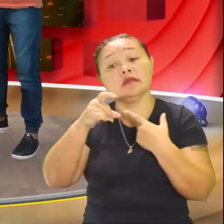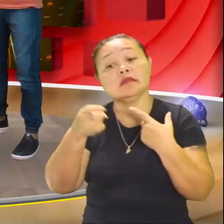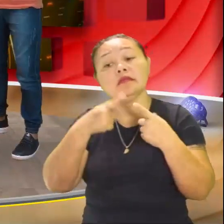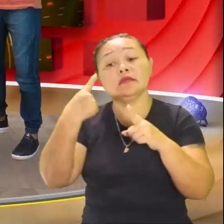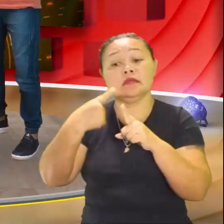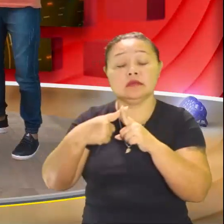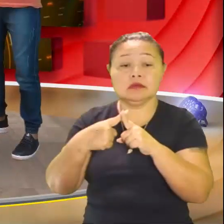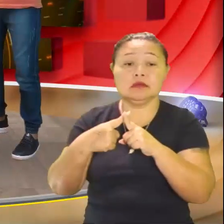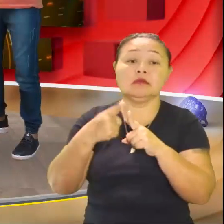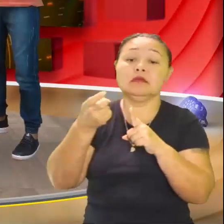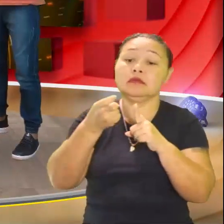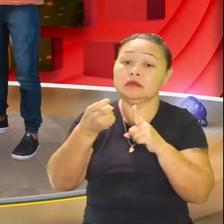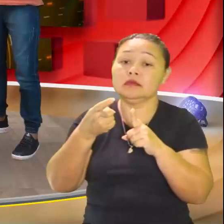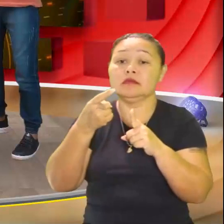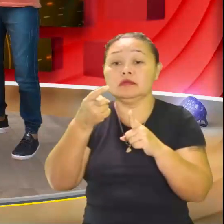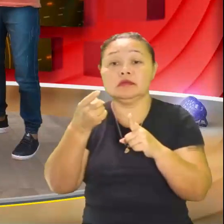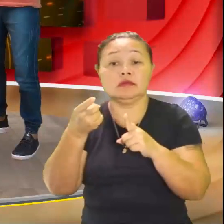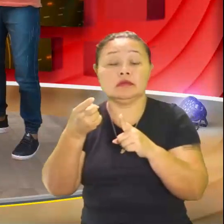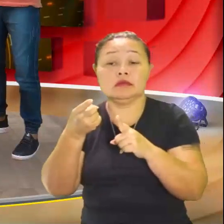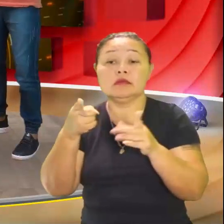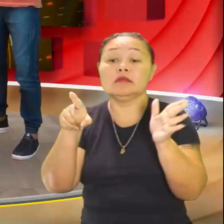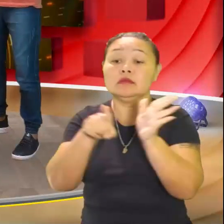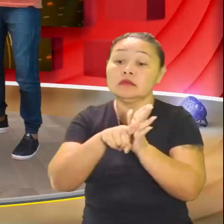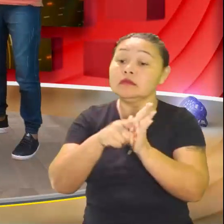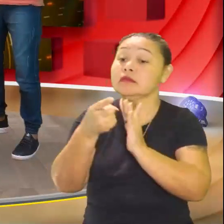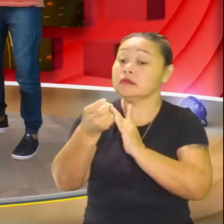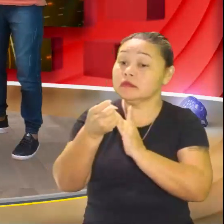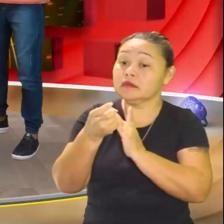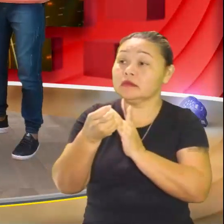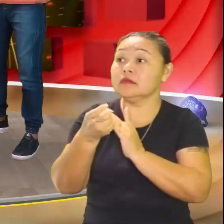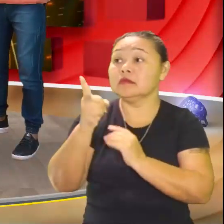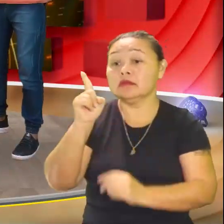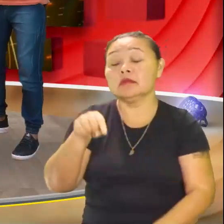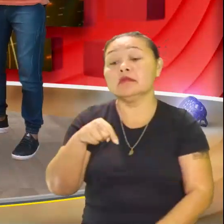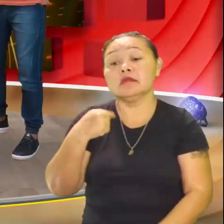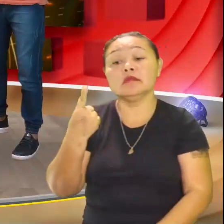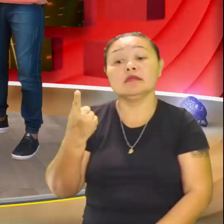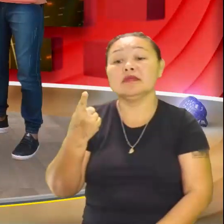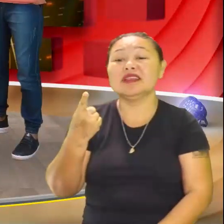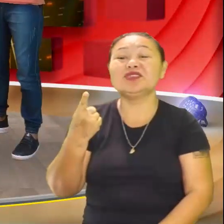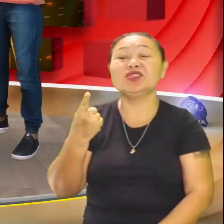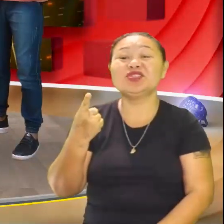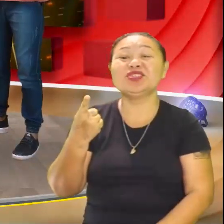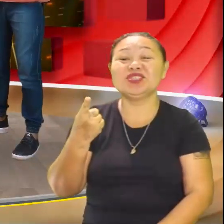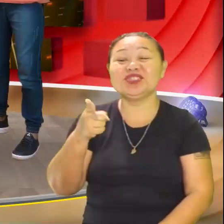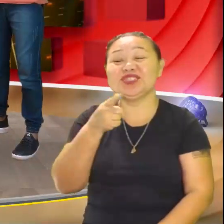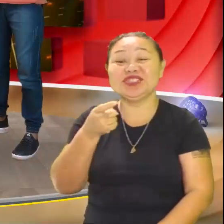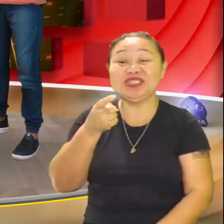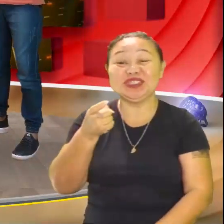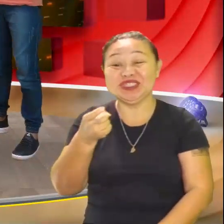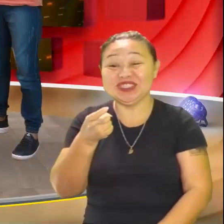X for positivo, menos X, XX for negativo.